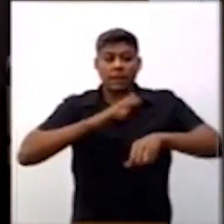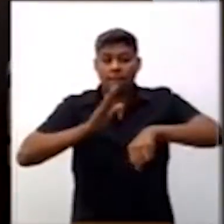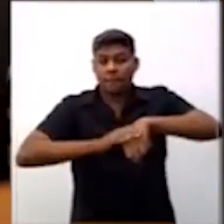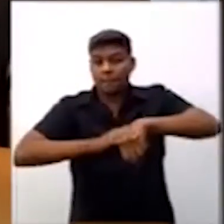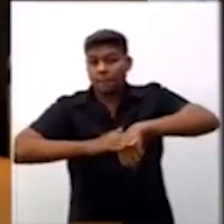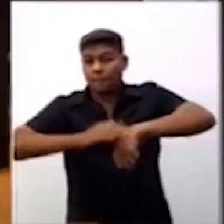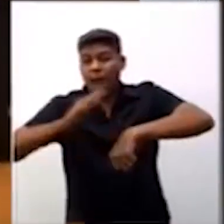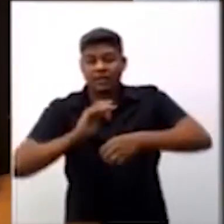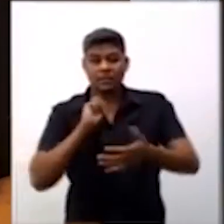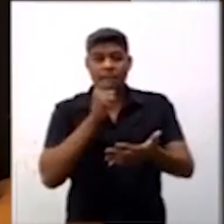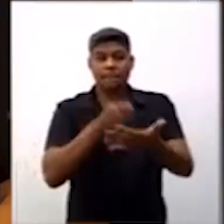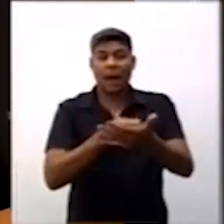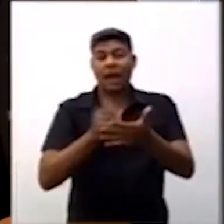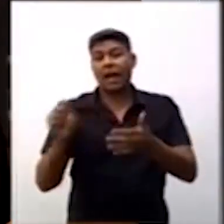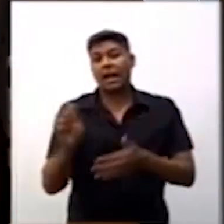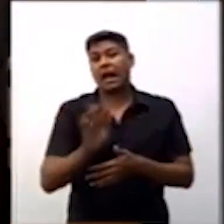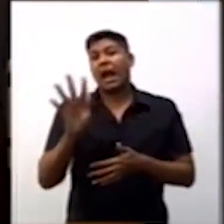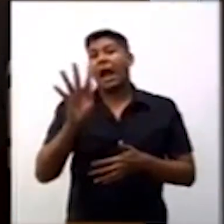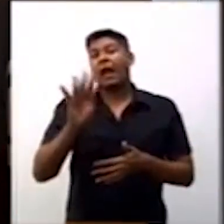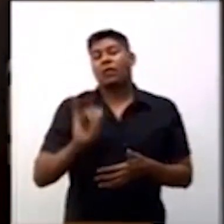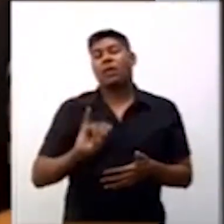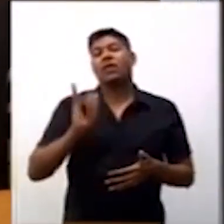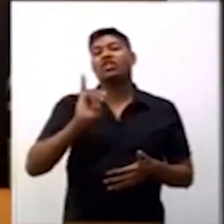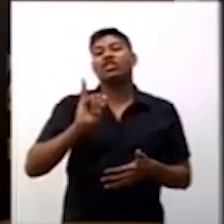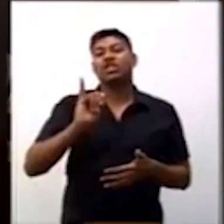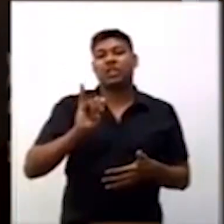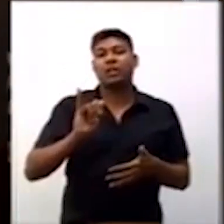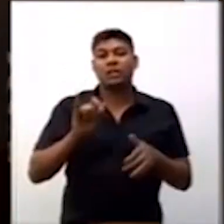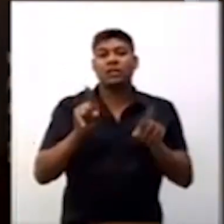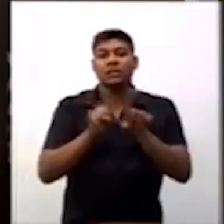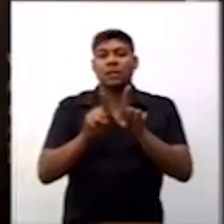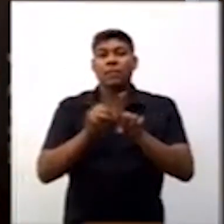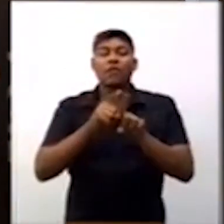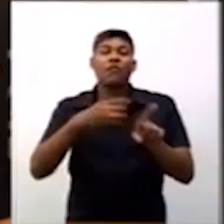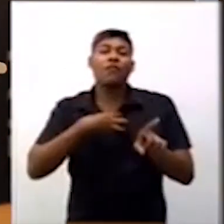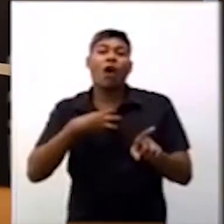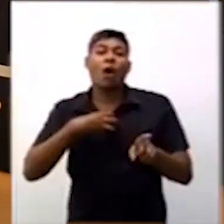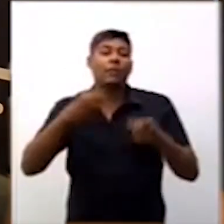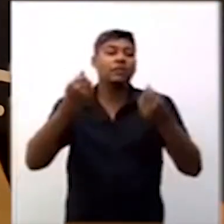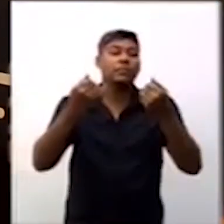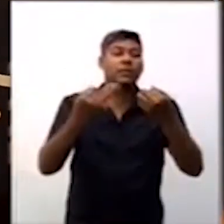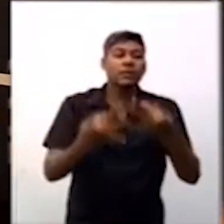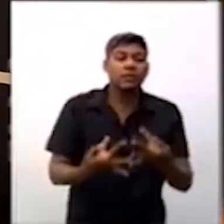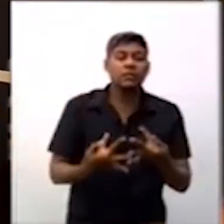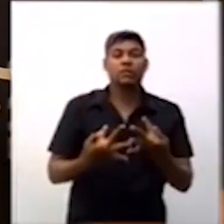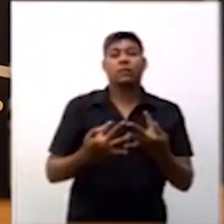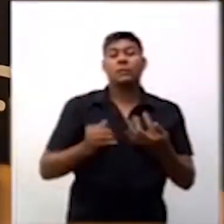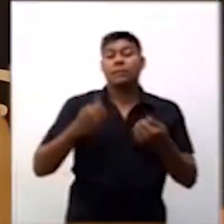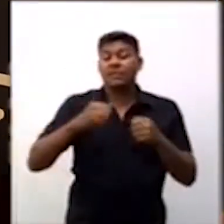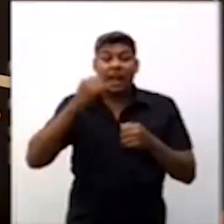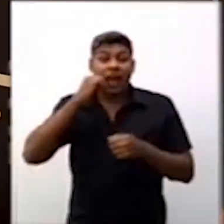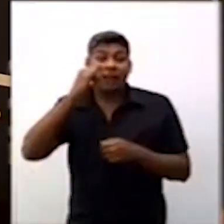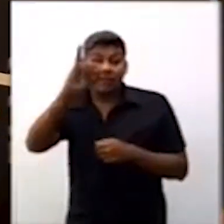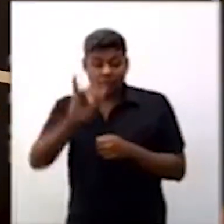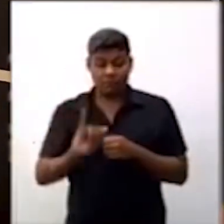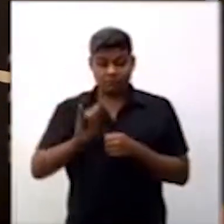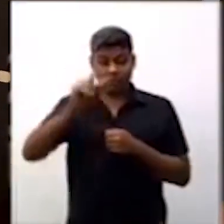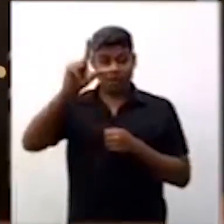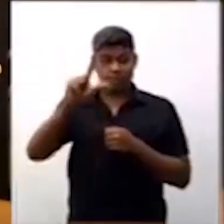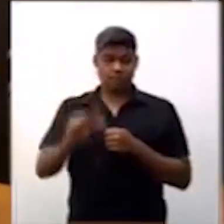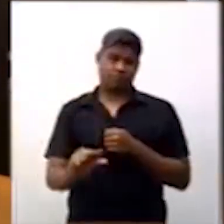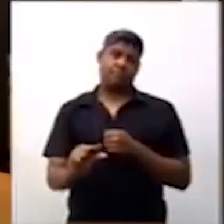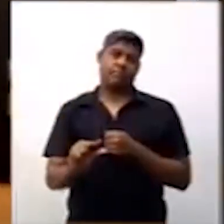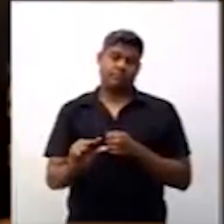demanda, se paga mais caro pela energia elétrica. Isso, inclusive, é uma forma de dizer consuma menos para pagar menos.